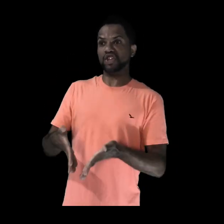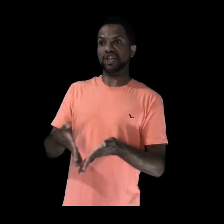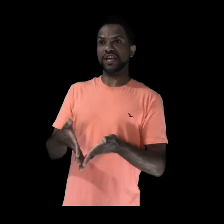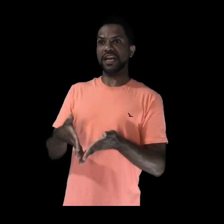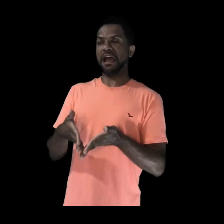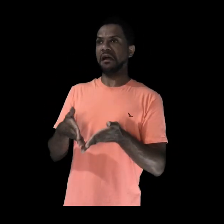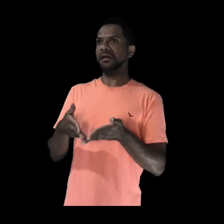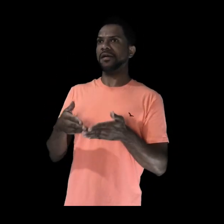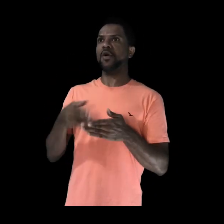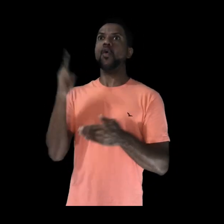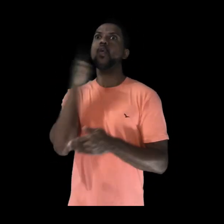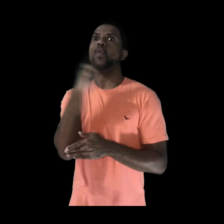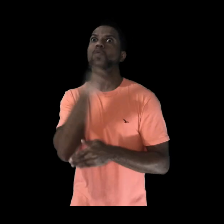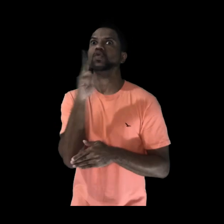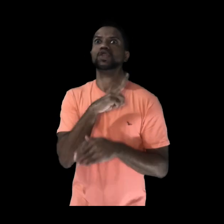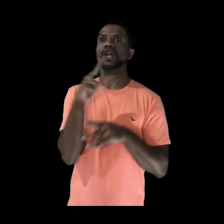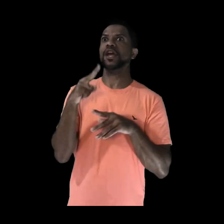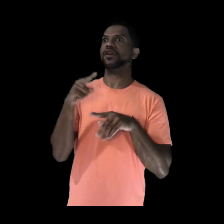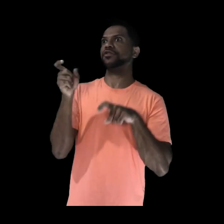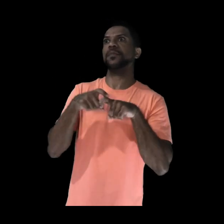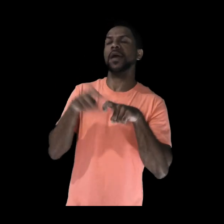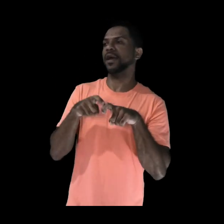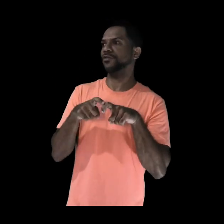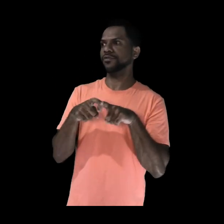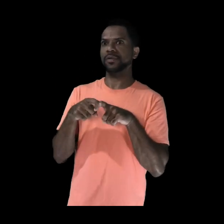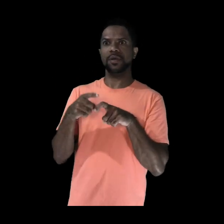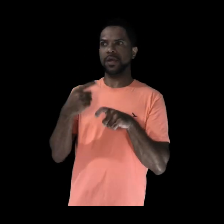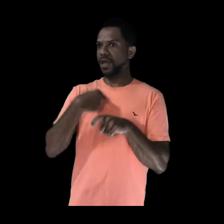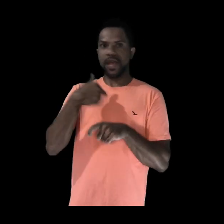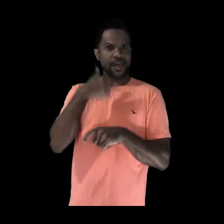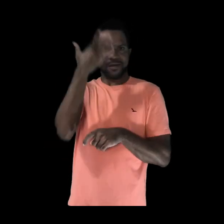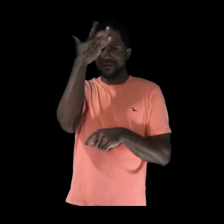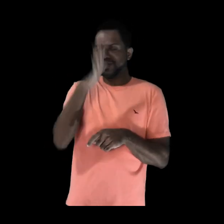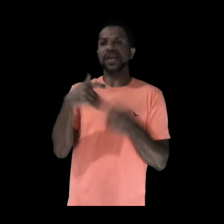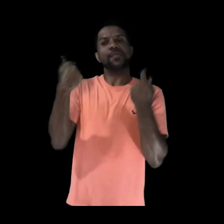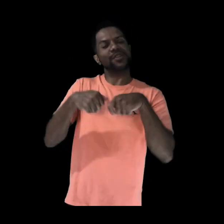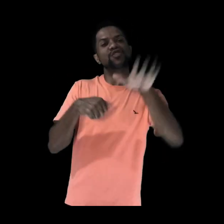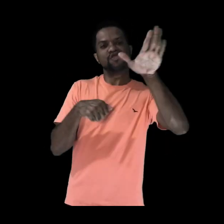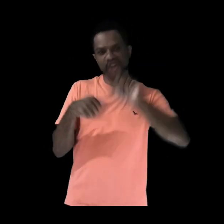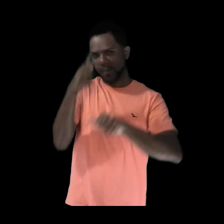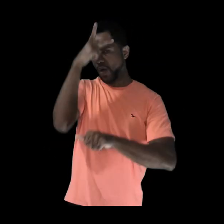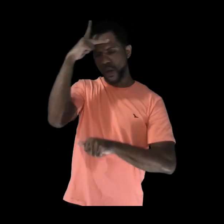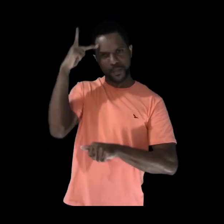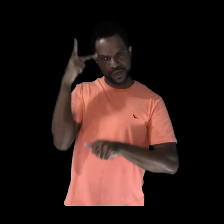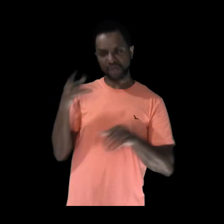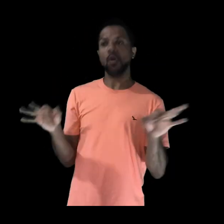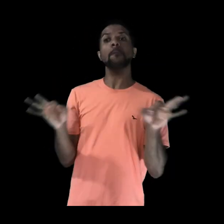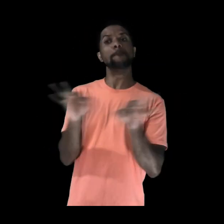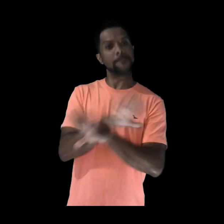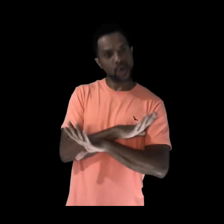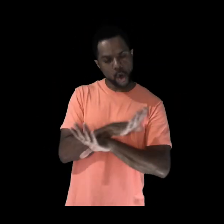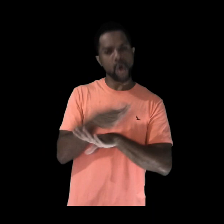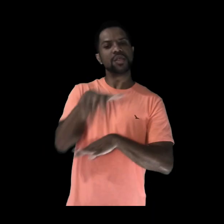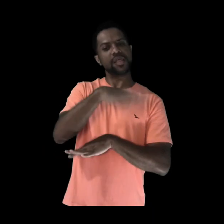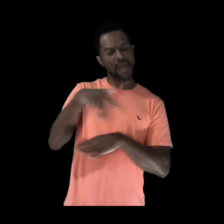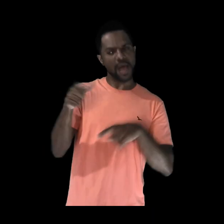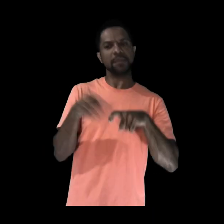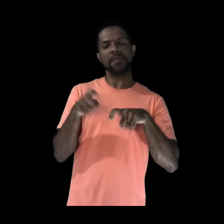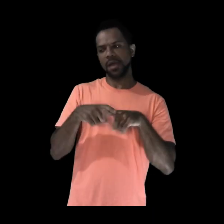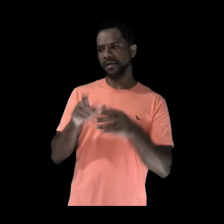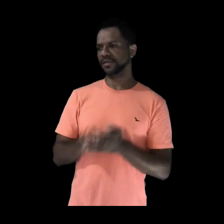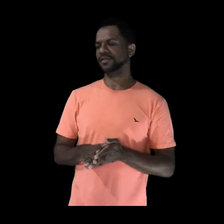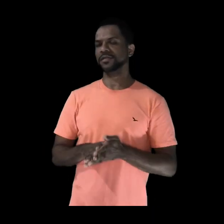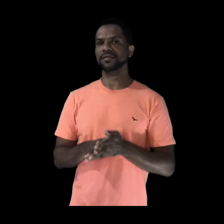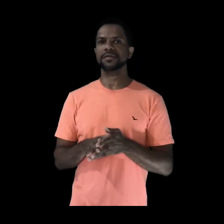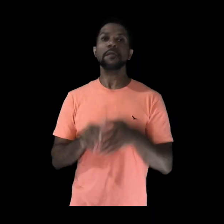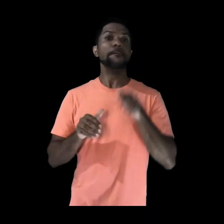procurar alguém que resolva esse problema. Não vai ser eu que vou resolver, porque eu não dou conta. Isso é muito lindo, a gente saber disso, porque